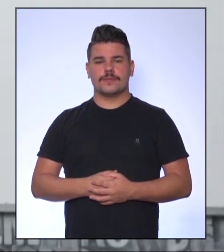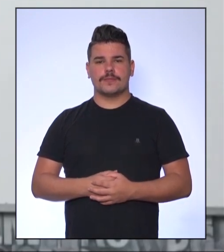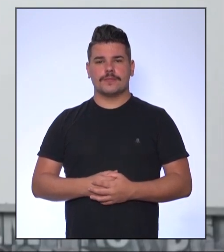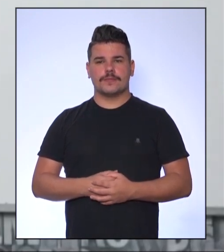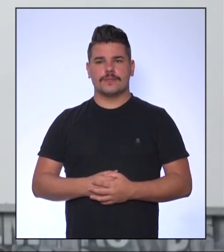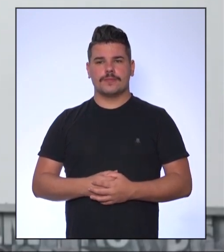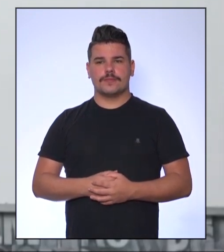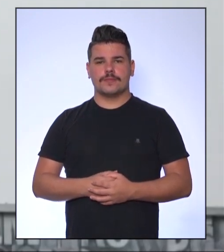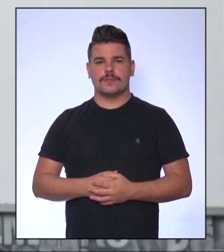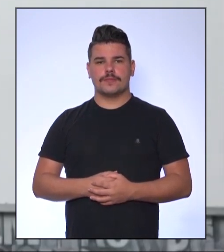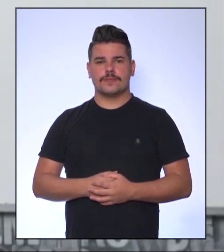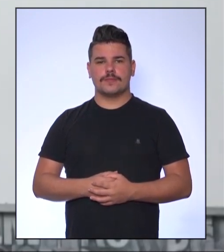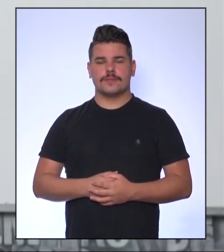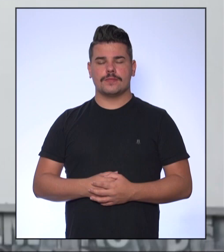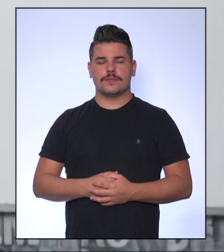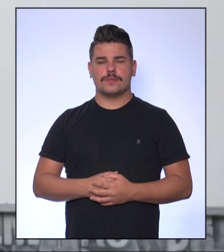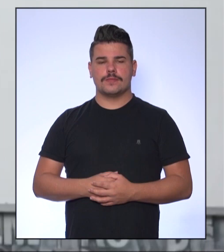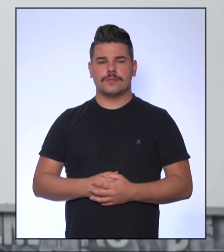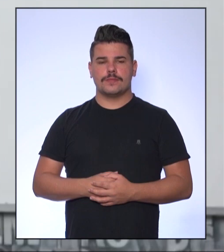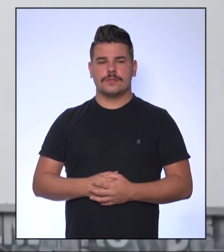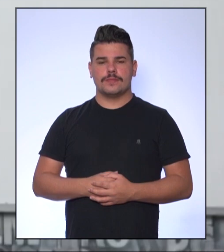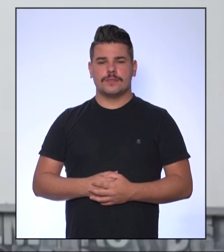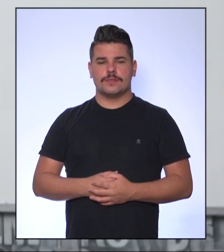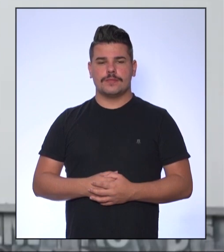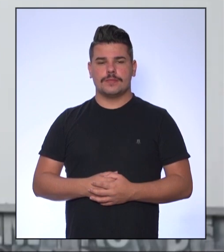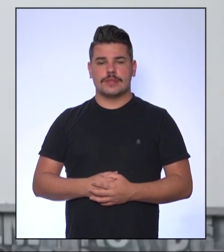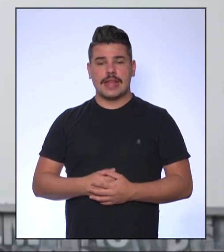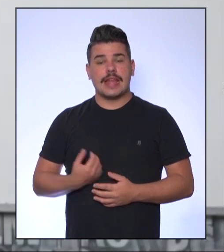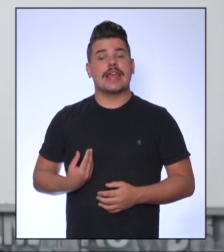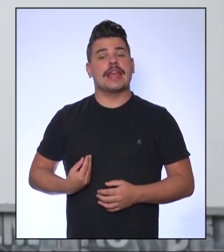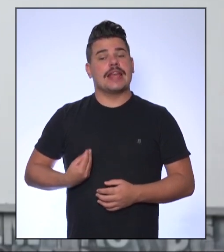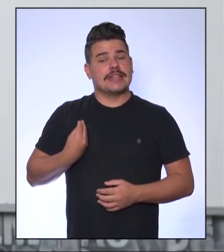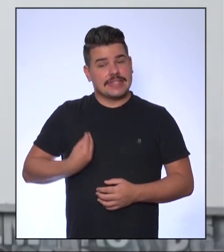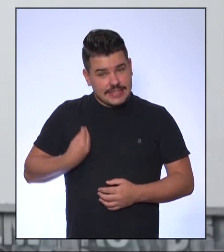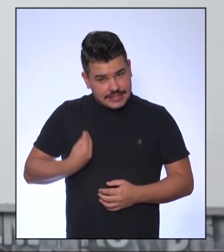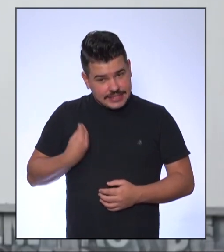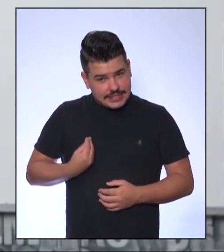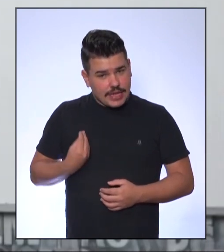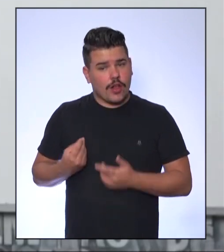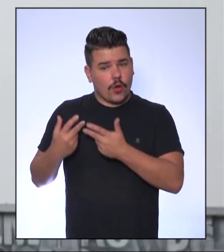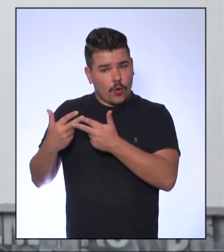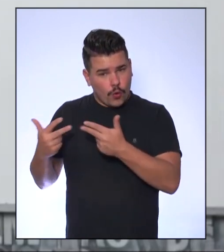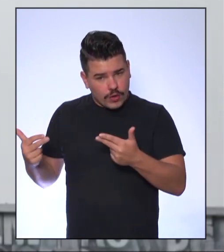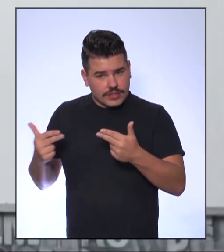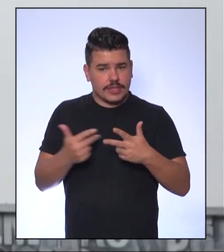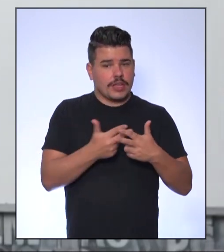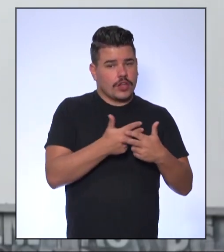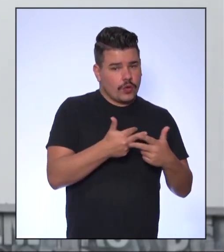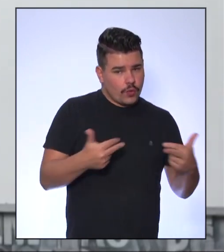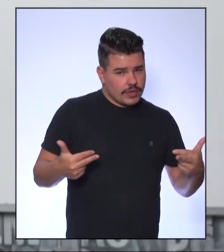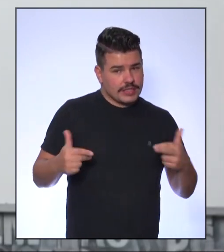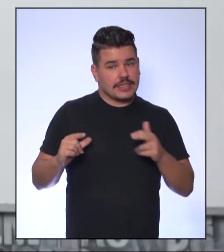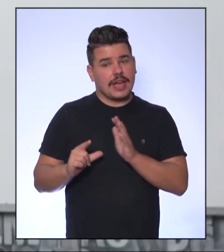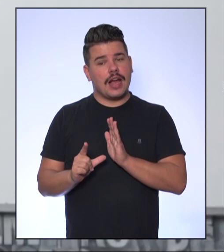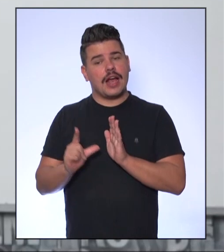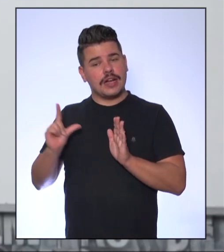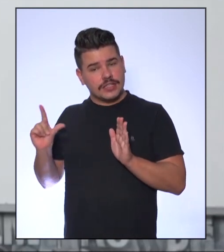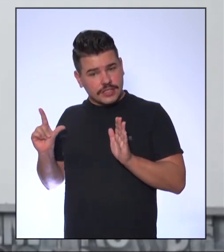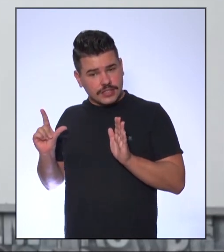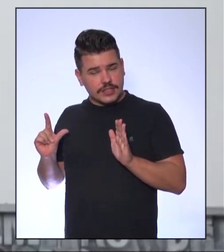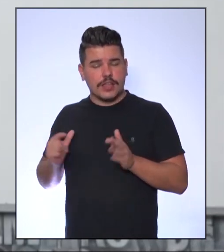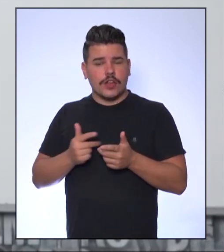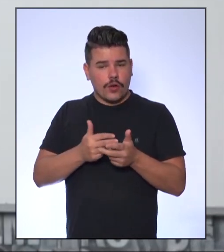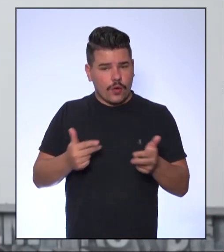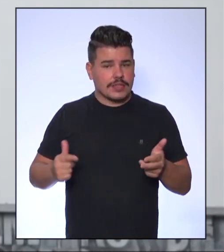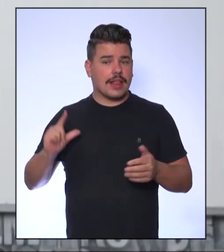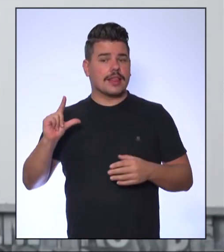alguns elementos antes e outros elementos depois. Tá? Quais são eles? Vamos